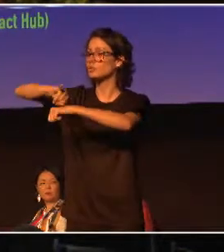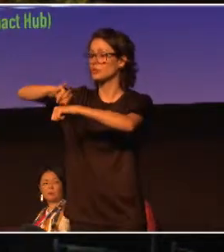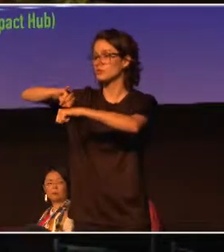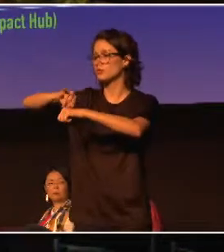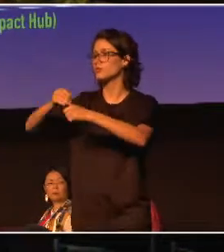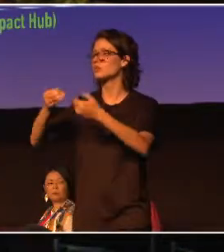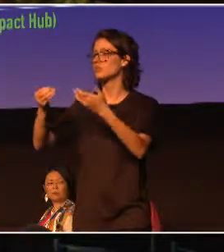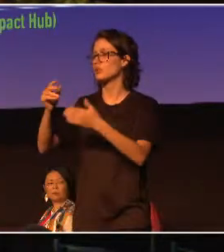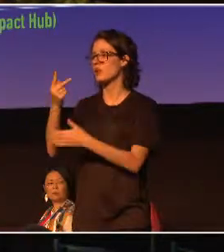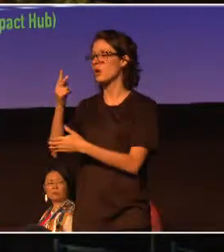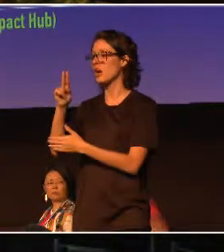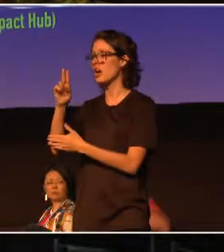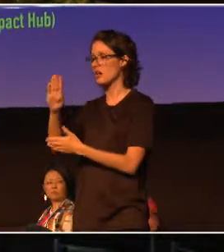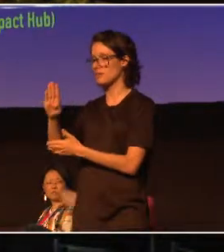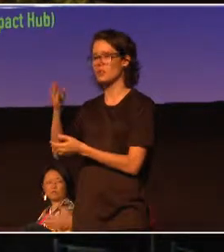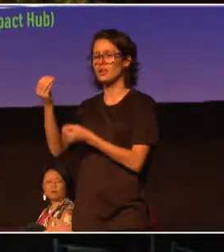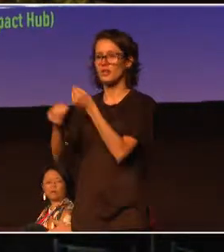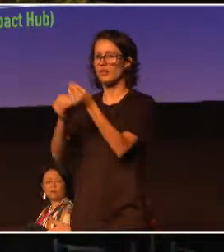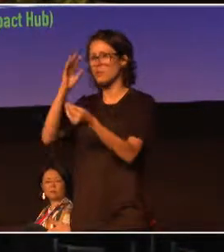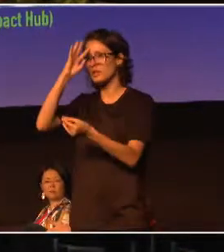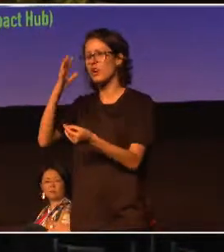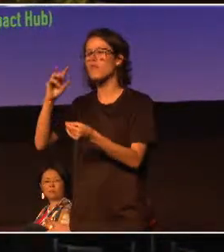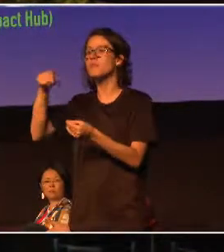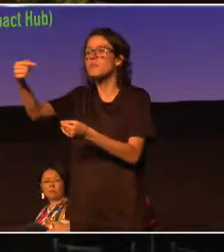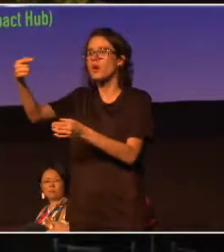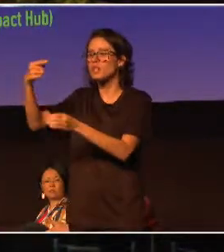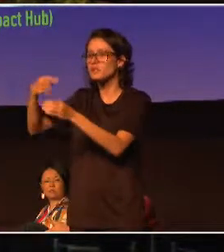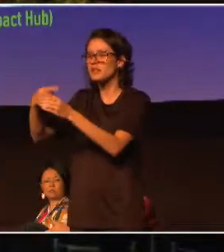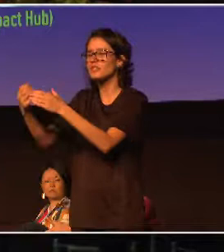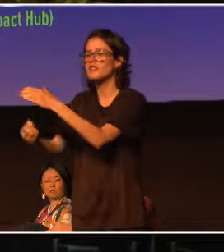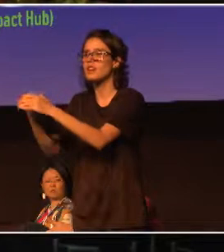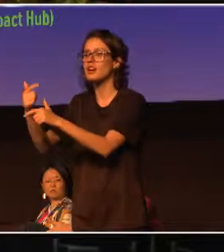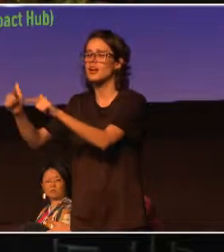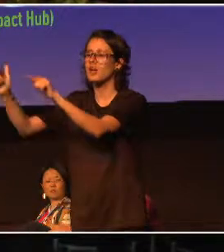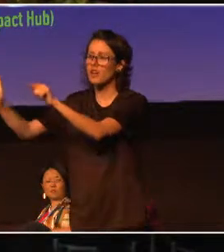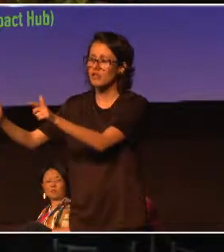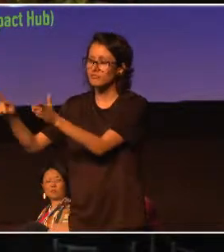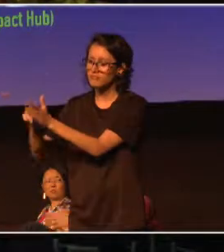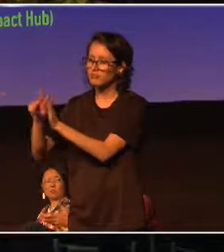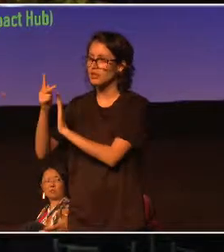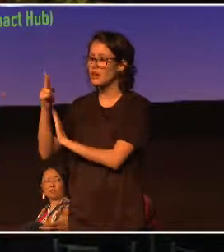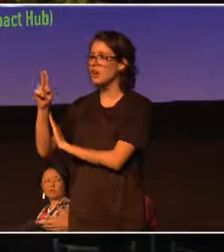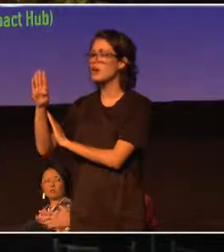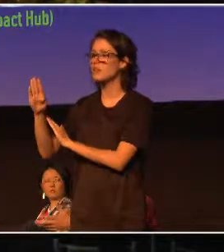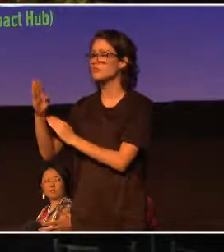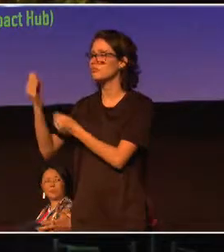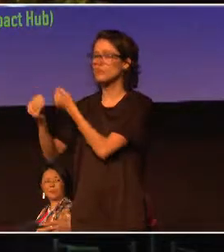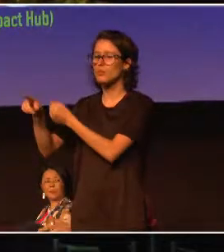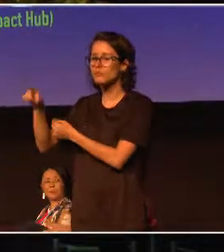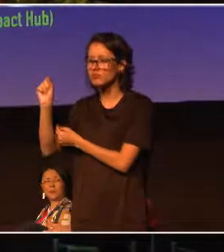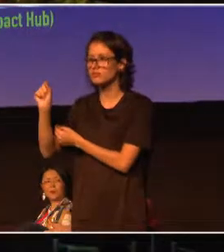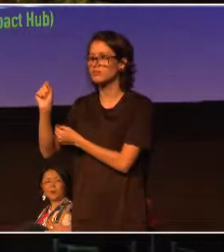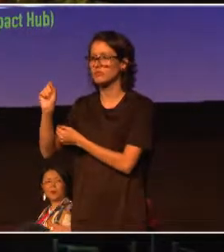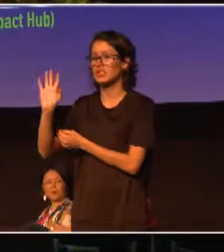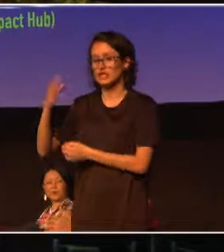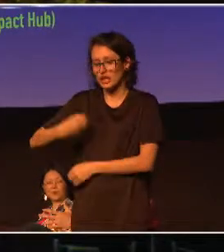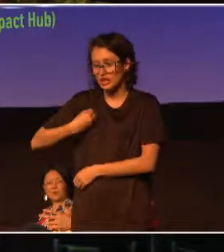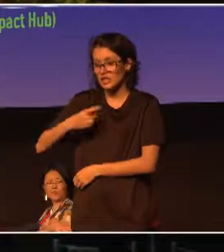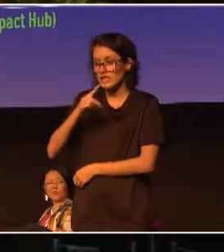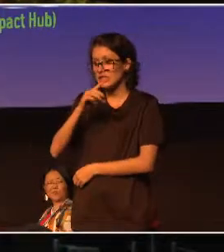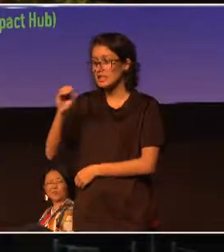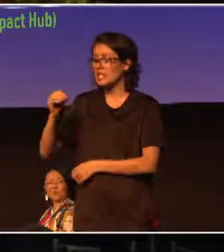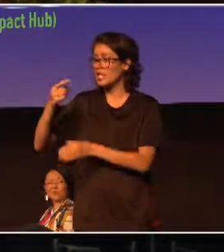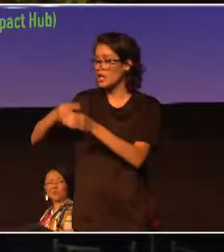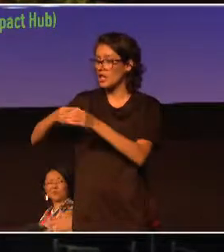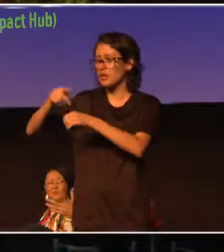para quando fala, como é que decide onde é que é a próxima cidade onde vai ser criado um Impact Hub, né? Como é que, por exemplo, a gente está em 100 cidades no mundo, está em